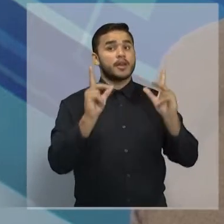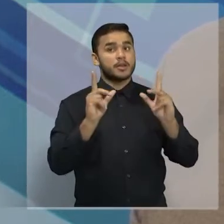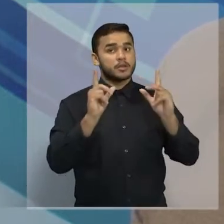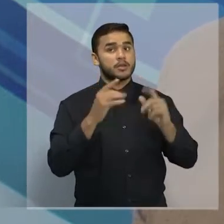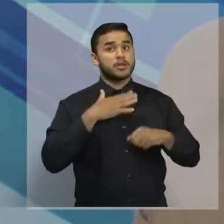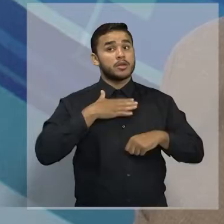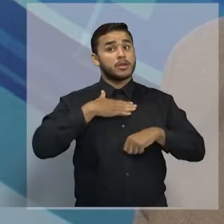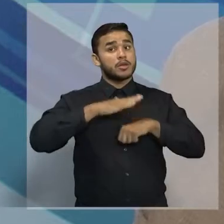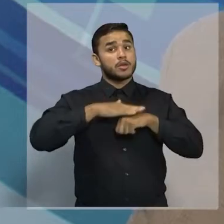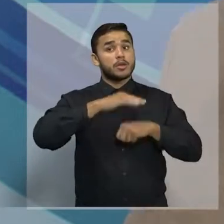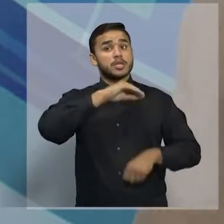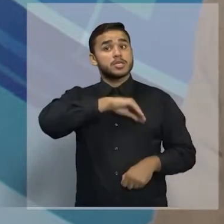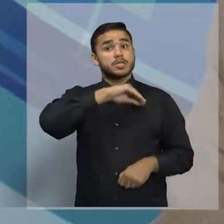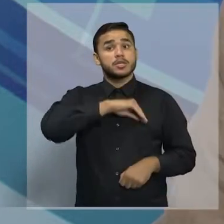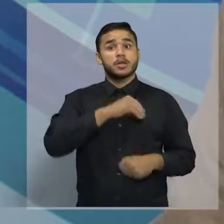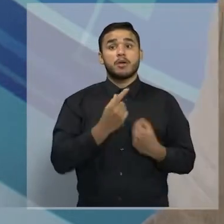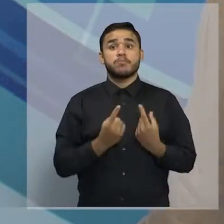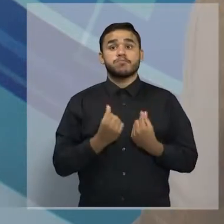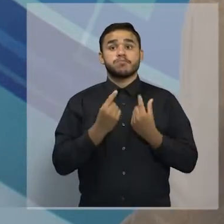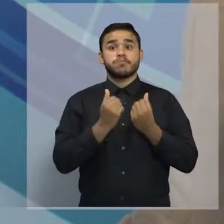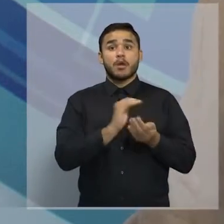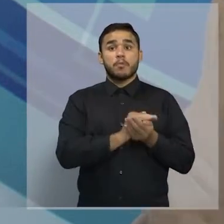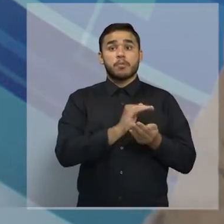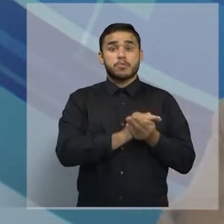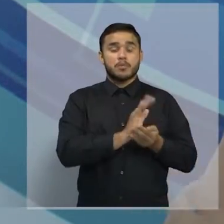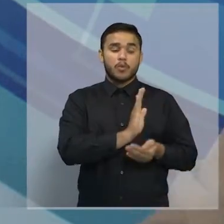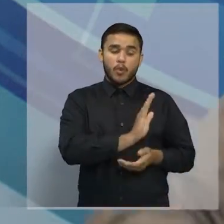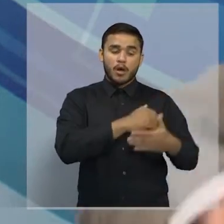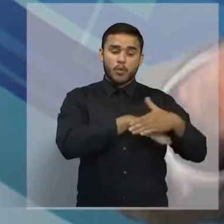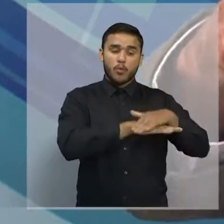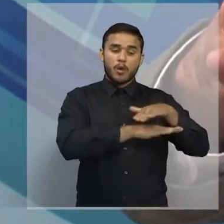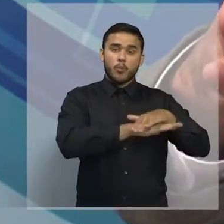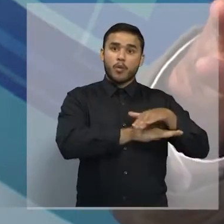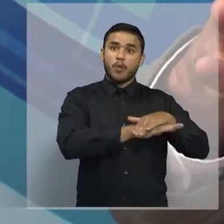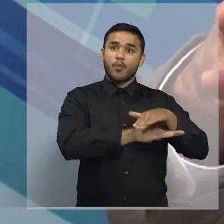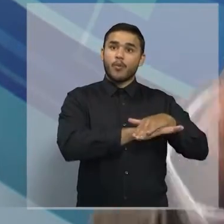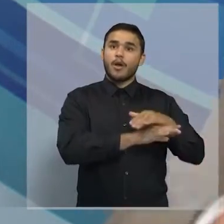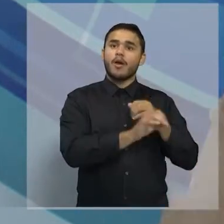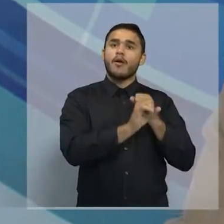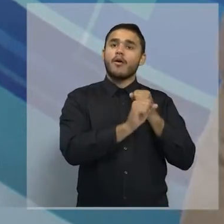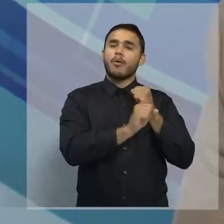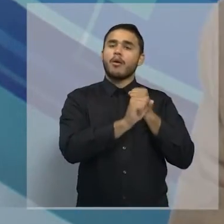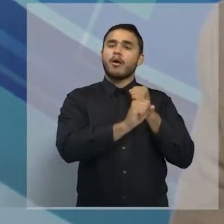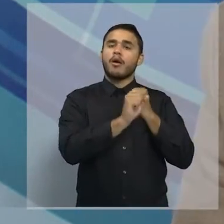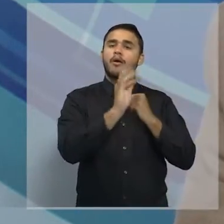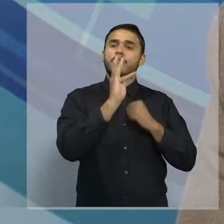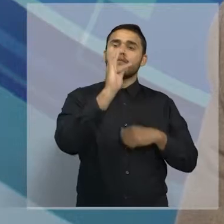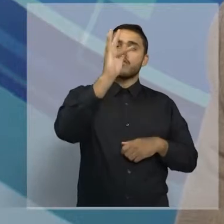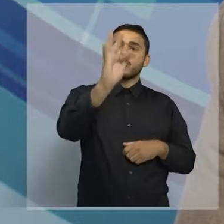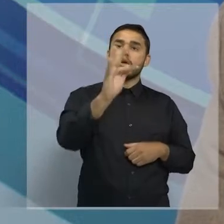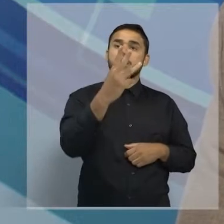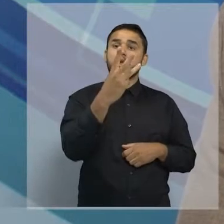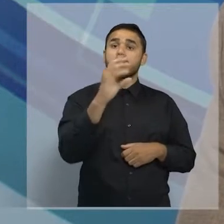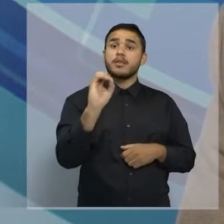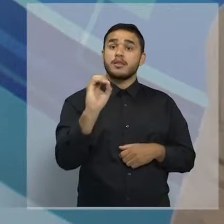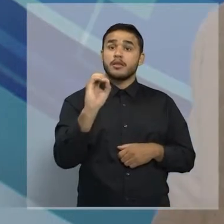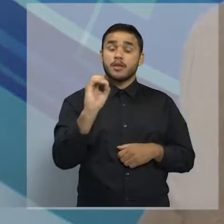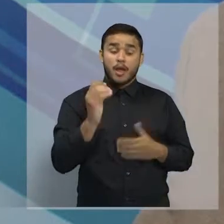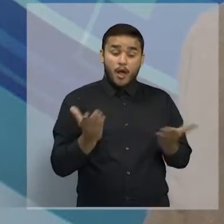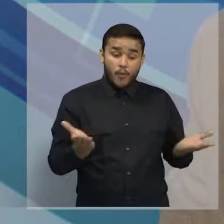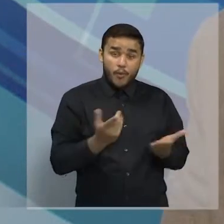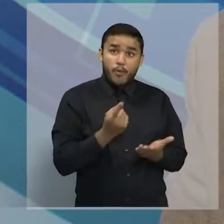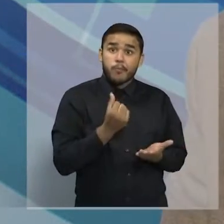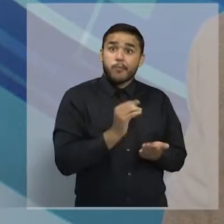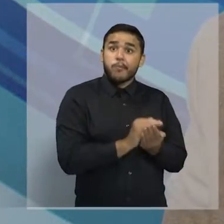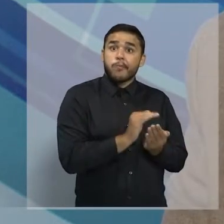você contribui para si próprio, mas você não vai precisar desse dinheiro agora. Você vai precisar de dinheiro daqui a 30 anos. Então, eu vou pegar esses recursos que você está acumulando agora,